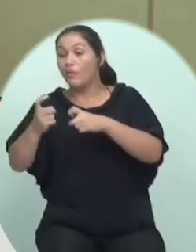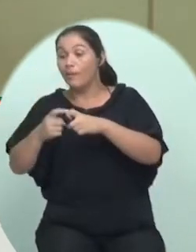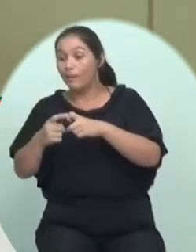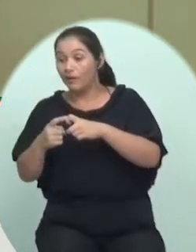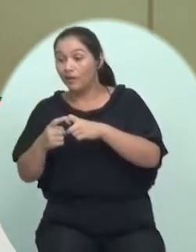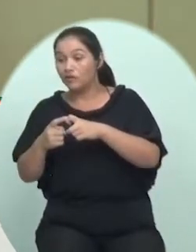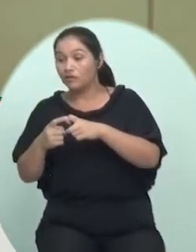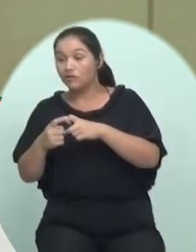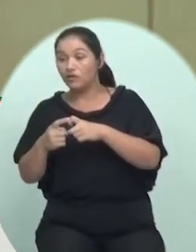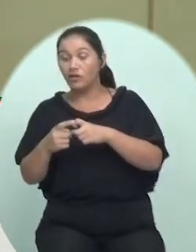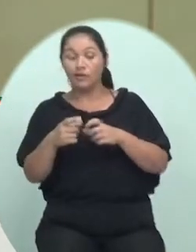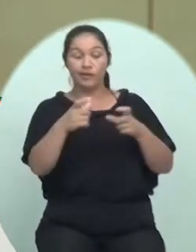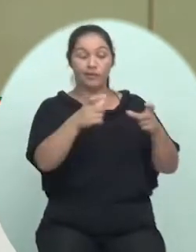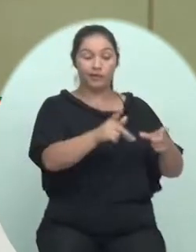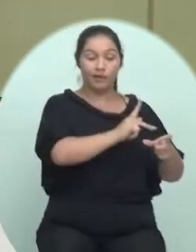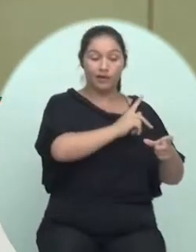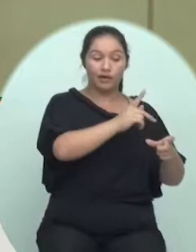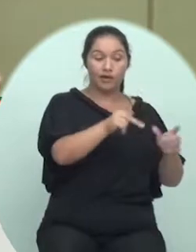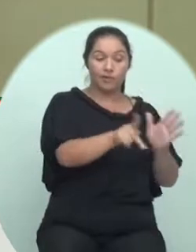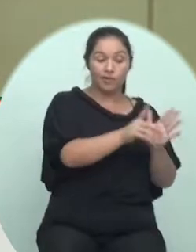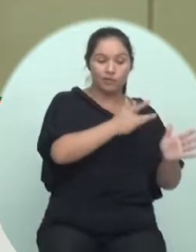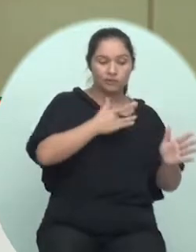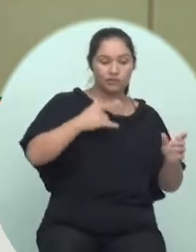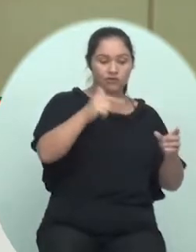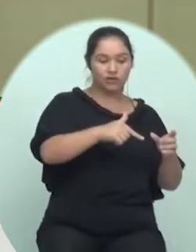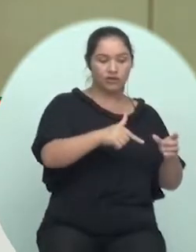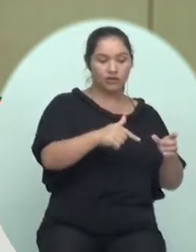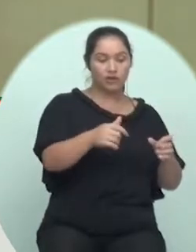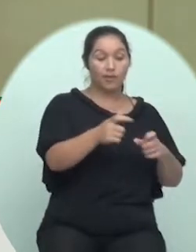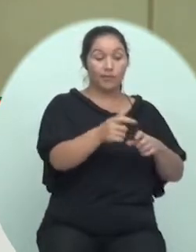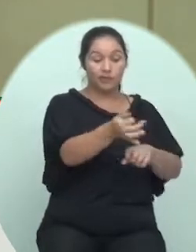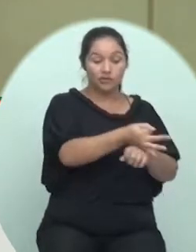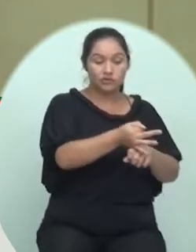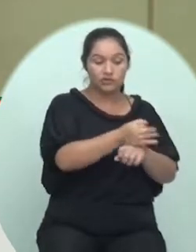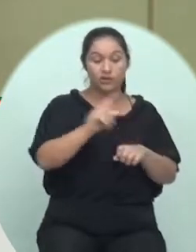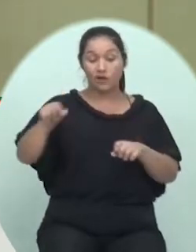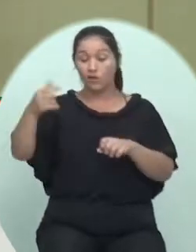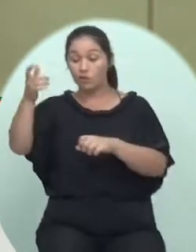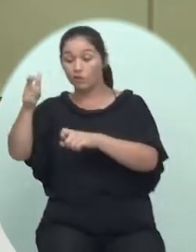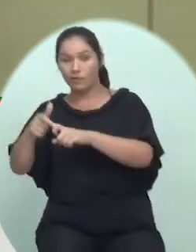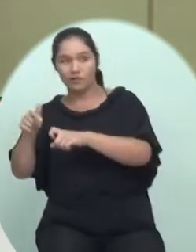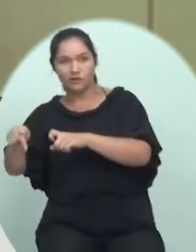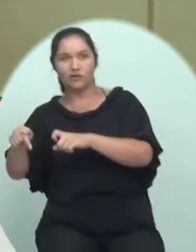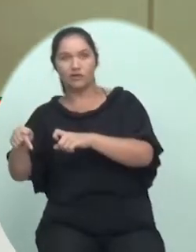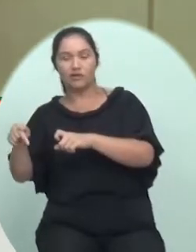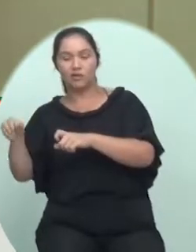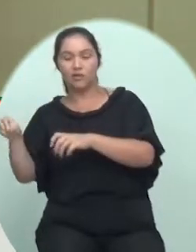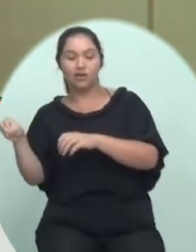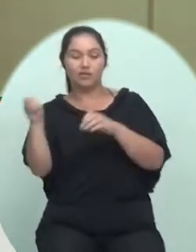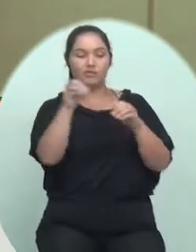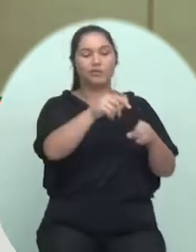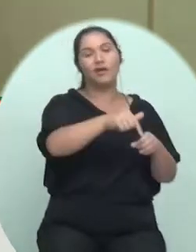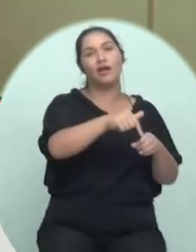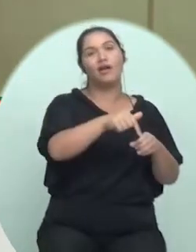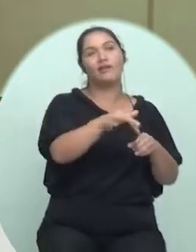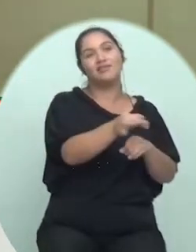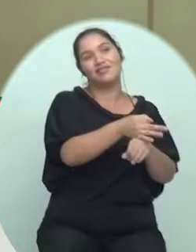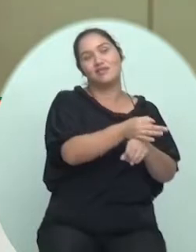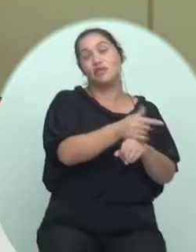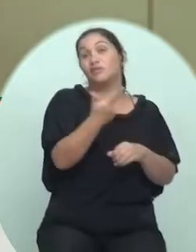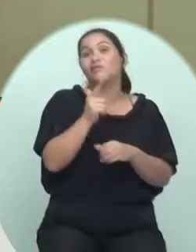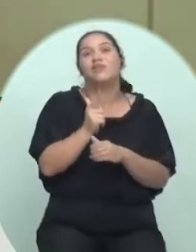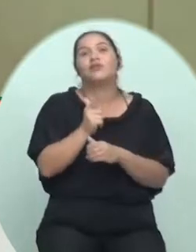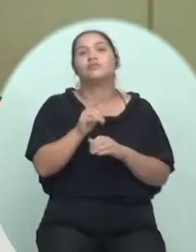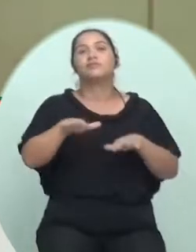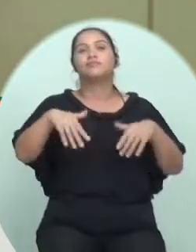eu recebi reclamações, os colegas vereadores também já receberam reclamações, né? Esse mês, por exemplo, agora de